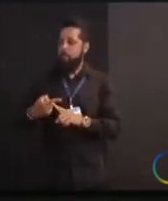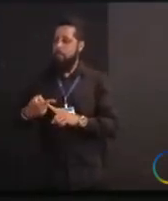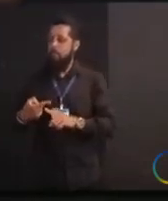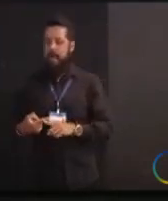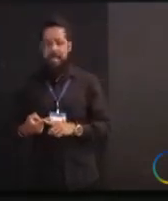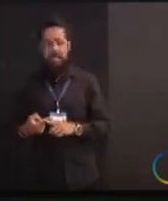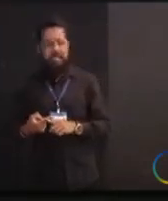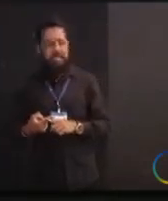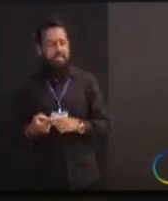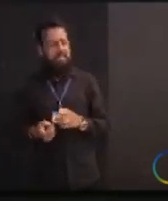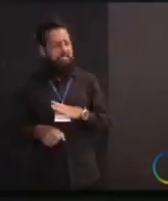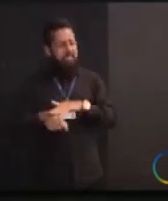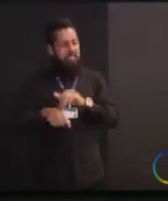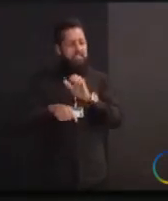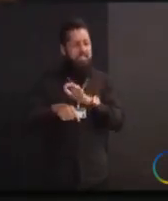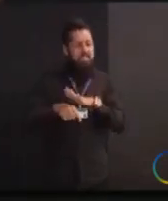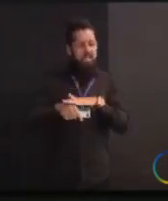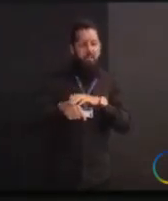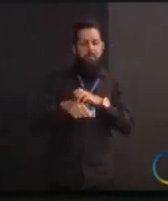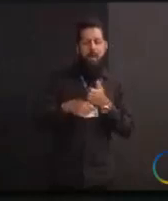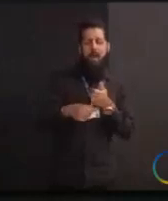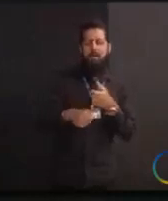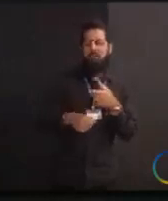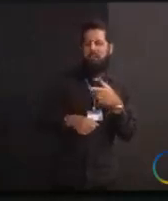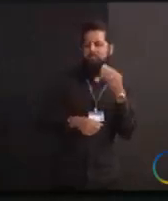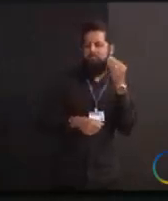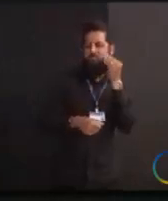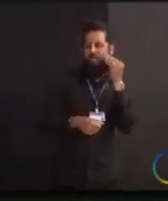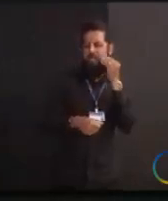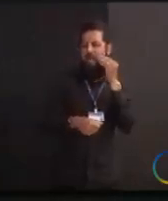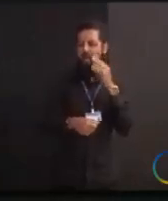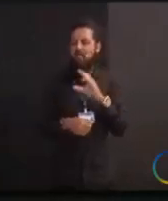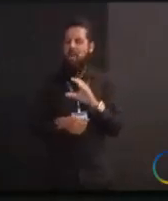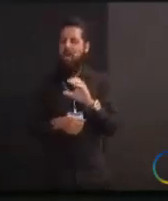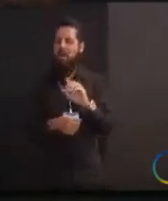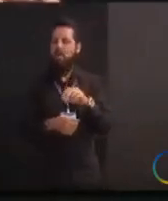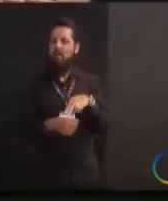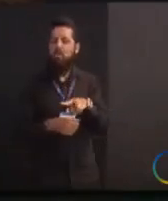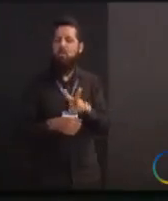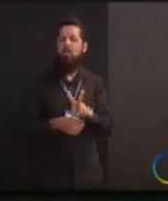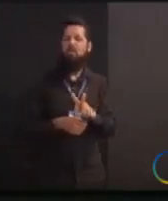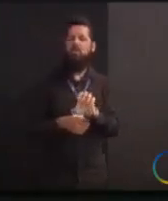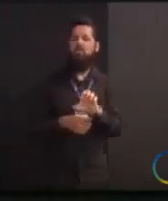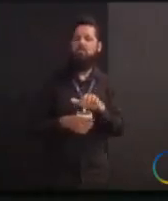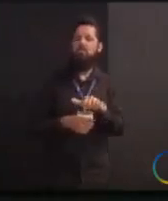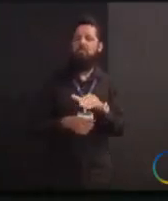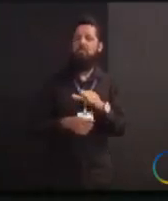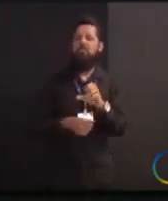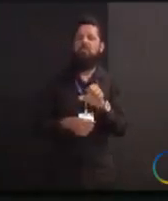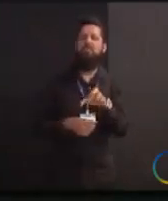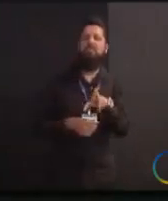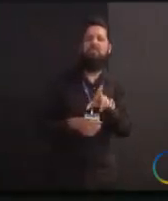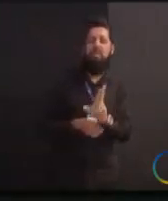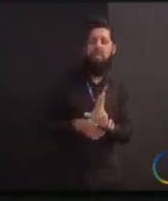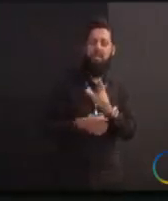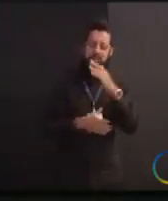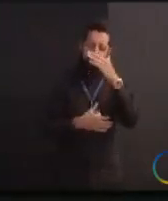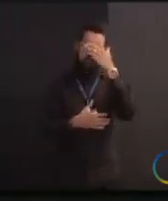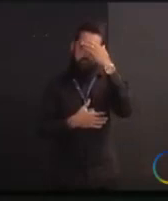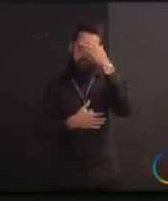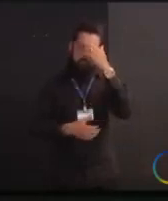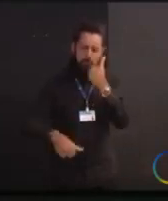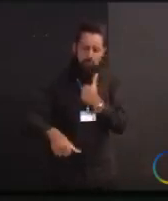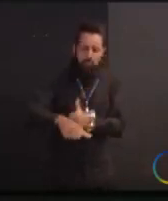em Desencanto. Falei, meu Deus, o que é isso? E o Chico, mas como é isso? Como é aquilo?